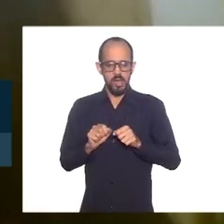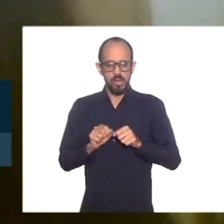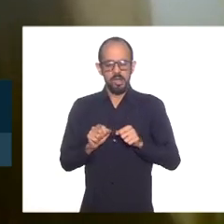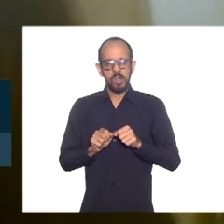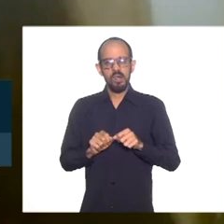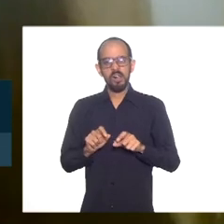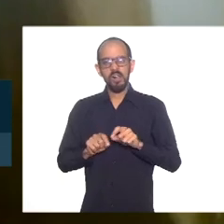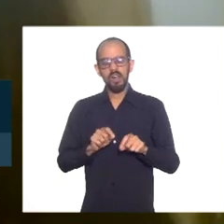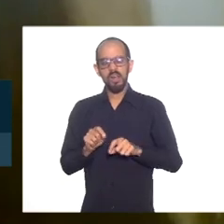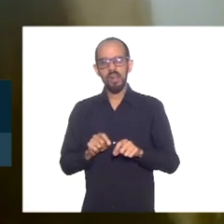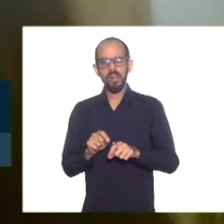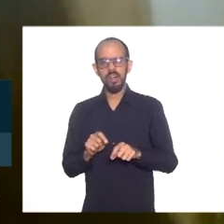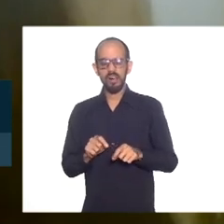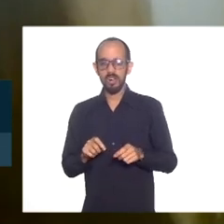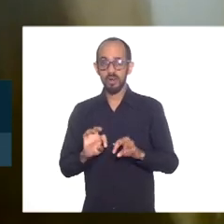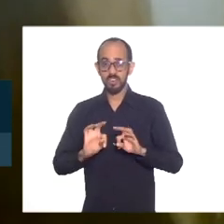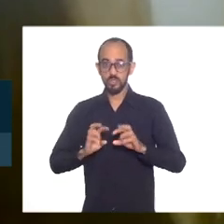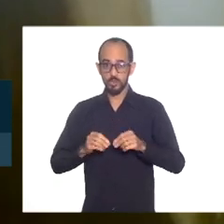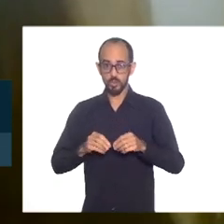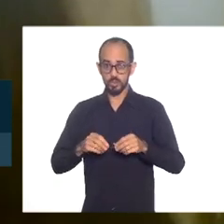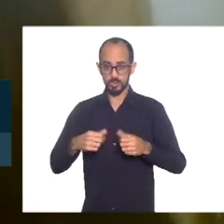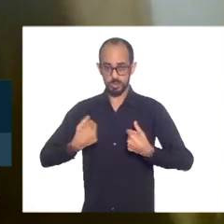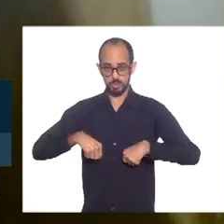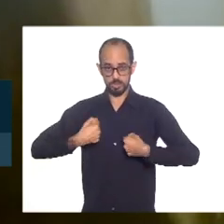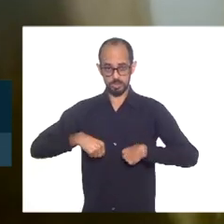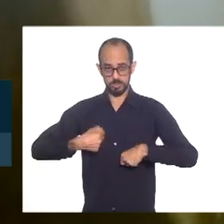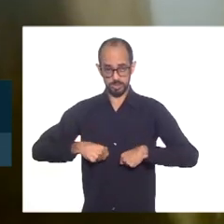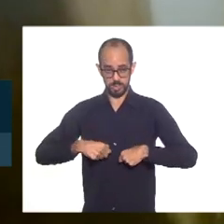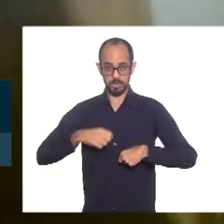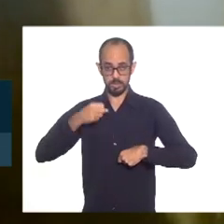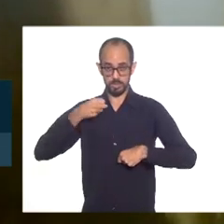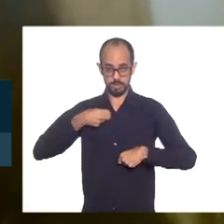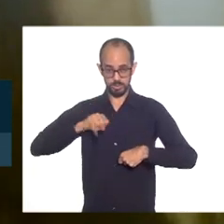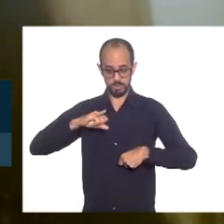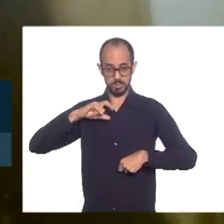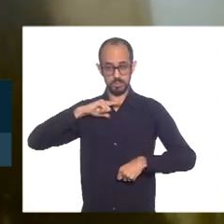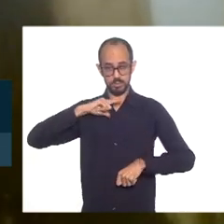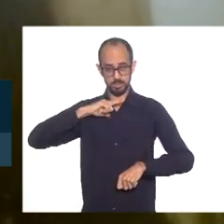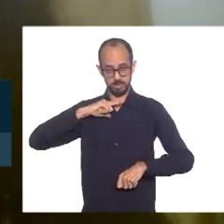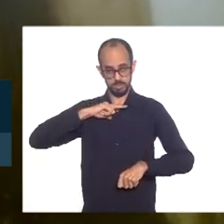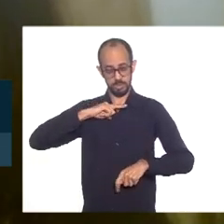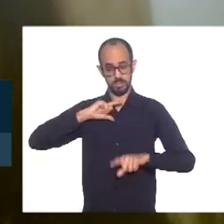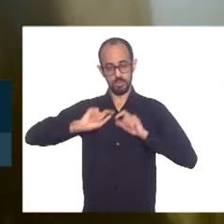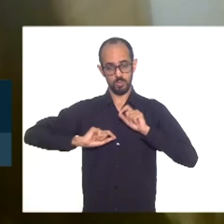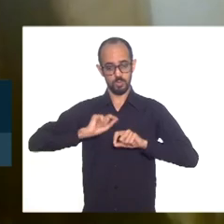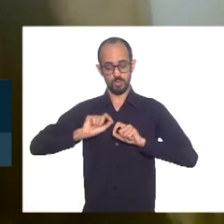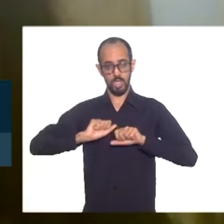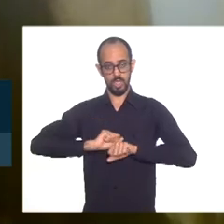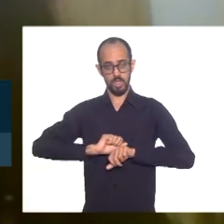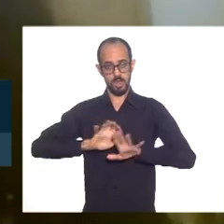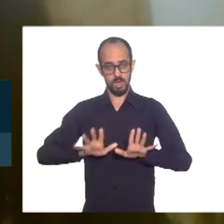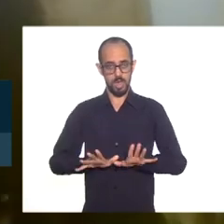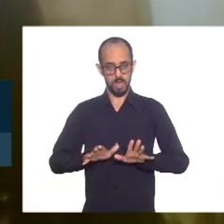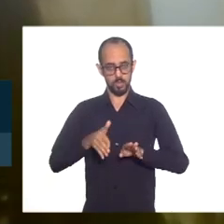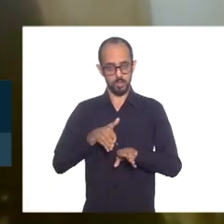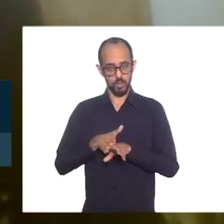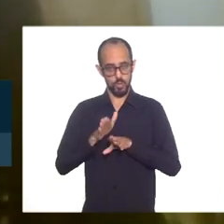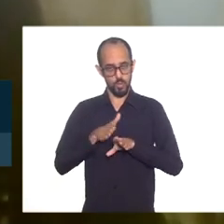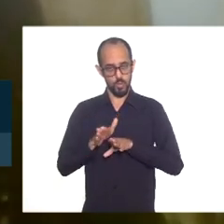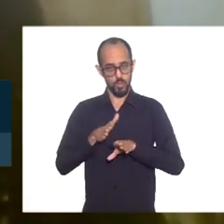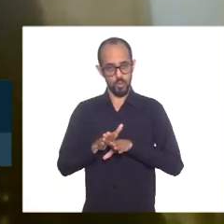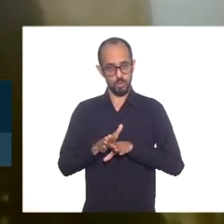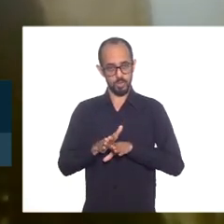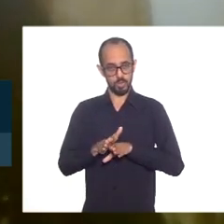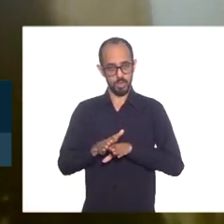para pautar suas demandas, desde que essas demandas existam de forma clara e orientadas para um